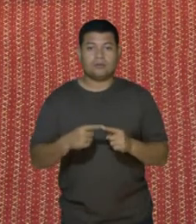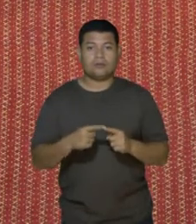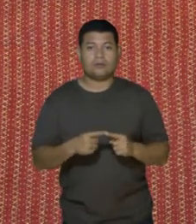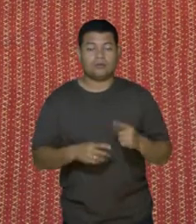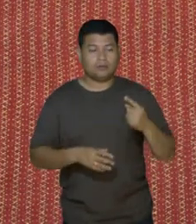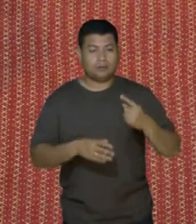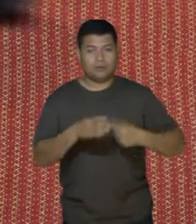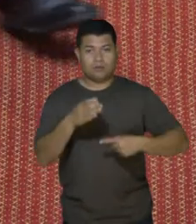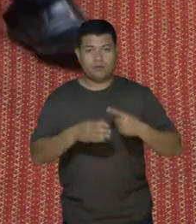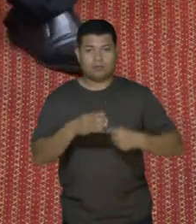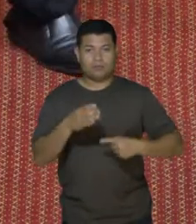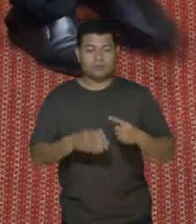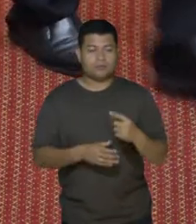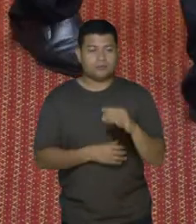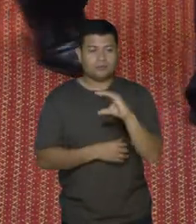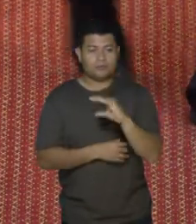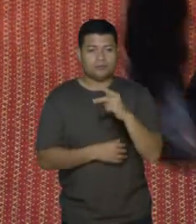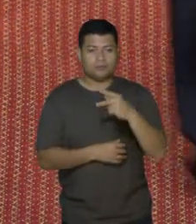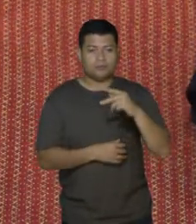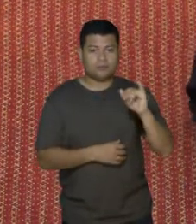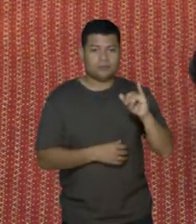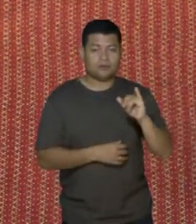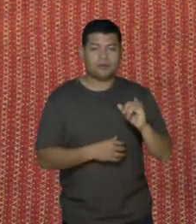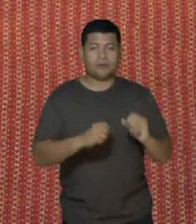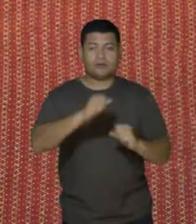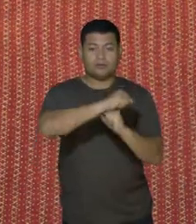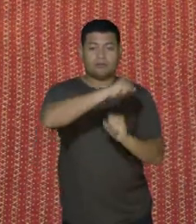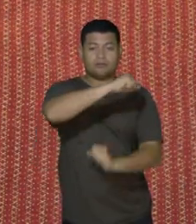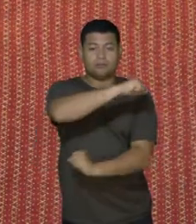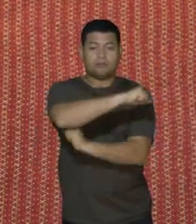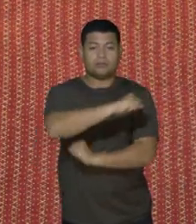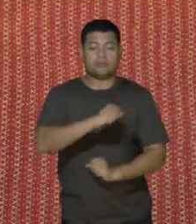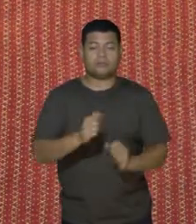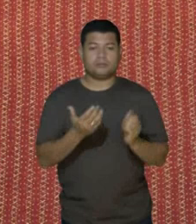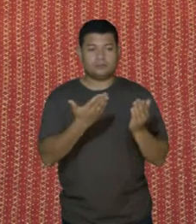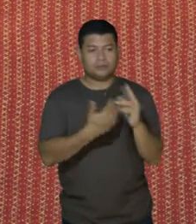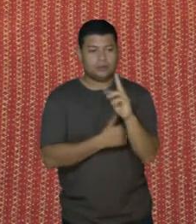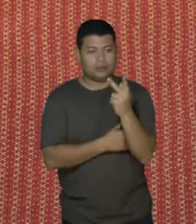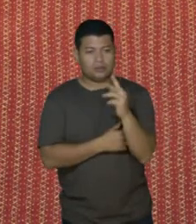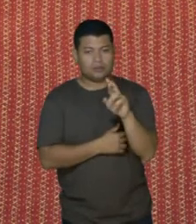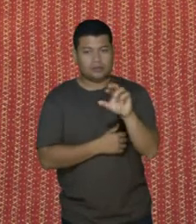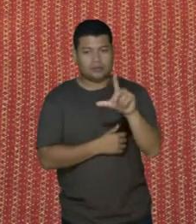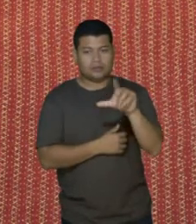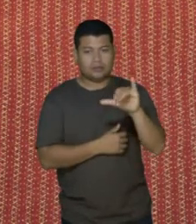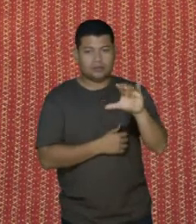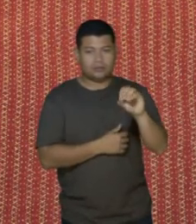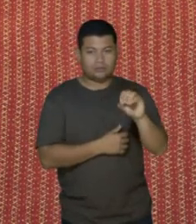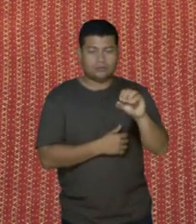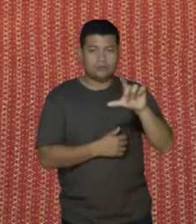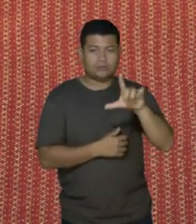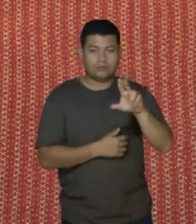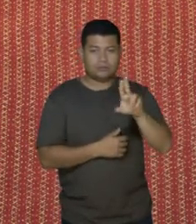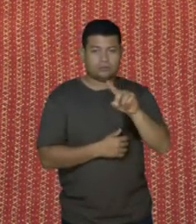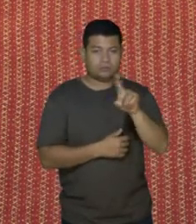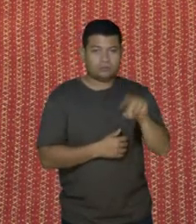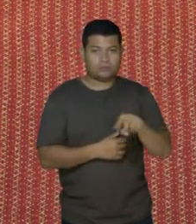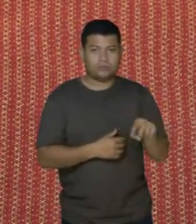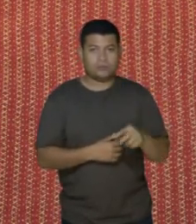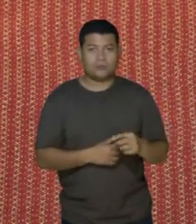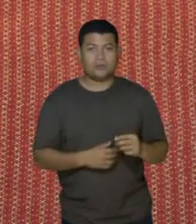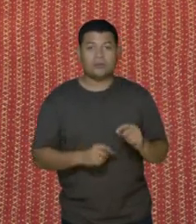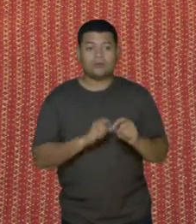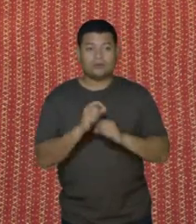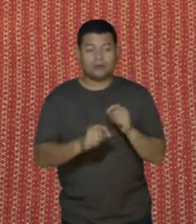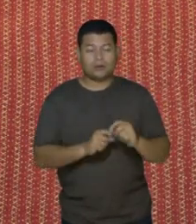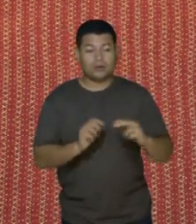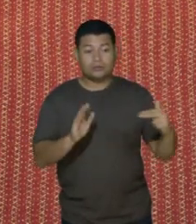Parlamentar de Inquérito da Ponte SC Luz e ele estabelece a notificação compulsória de obras paradas,